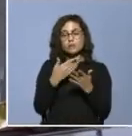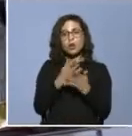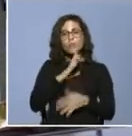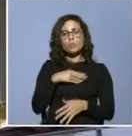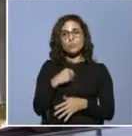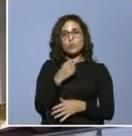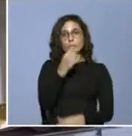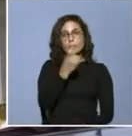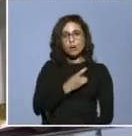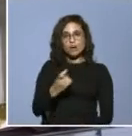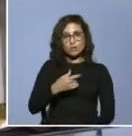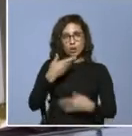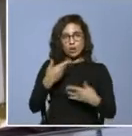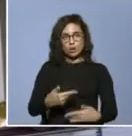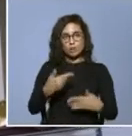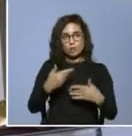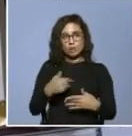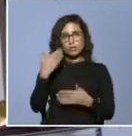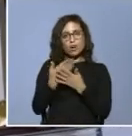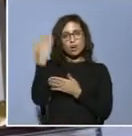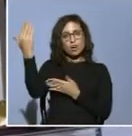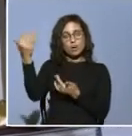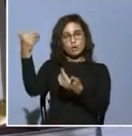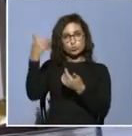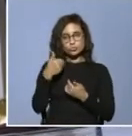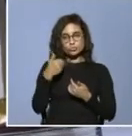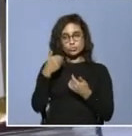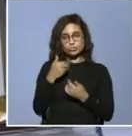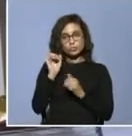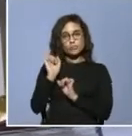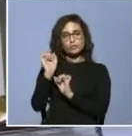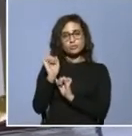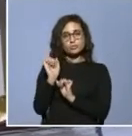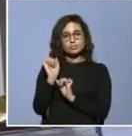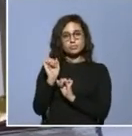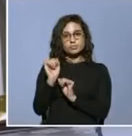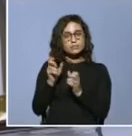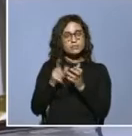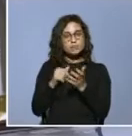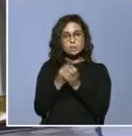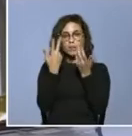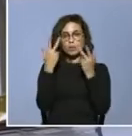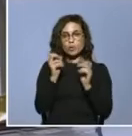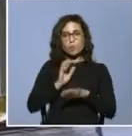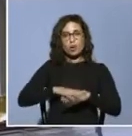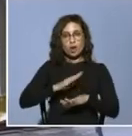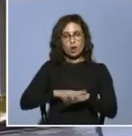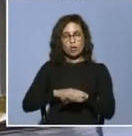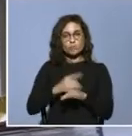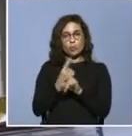dias, para que, ajudados pela vossa misericórdia, sejamos sempre livres do pecado e de toda a